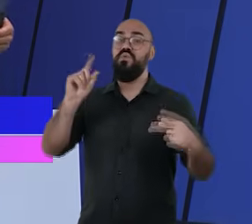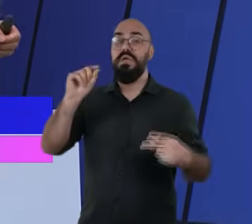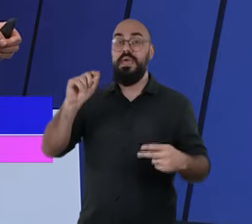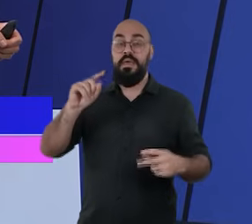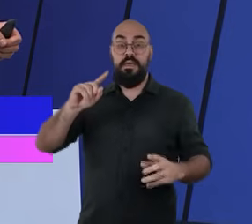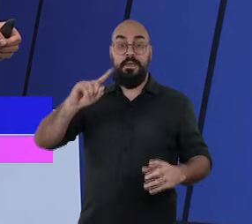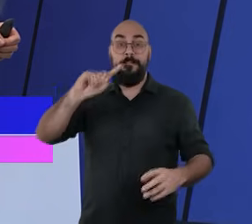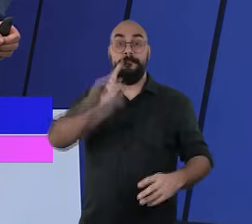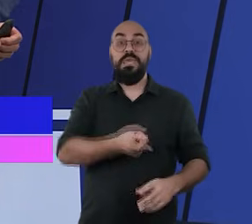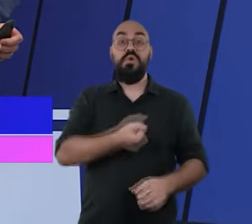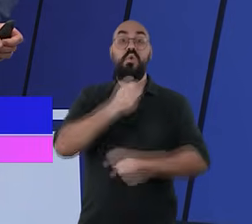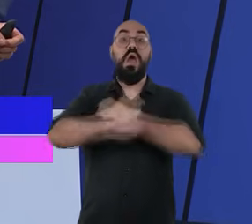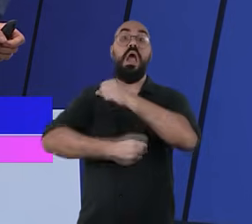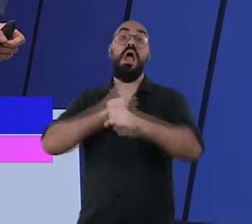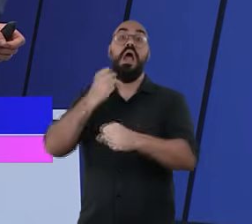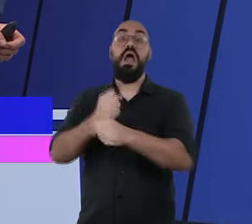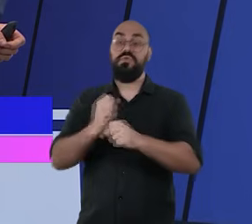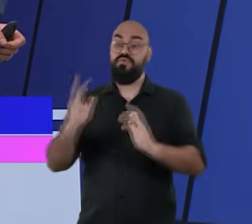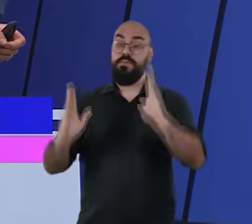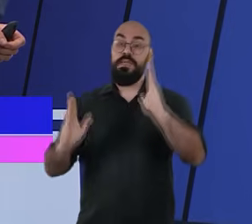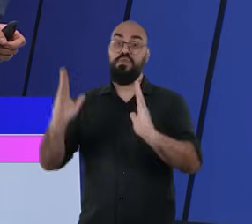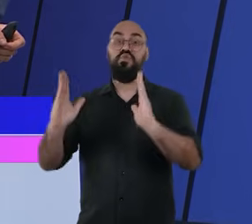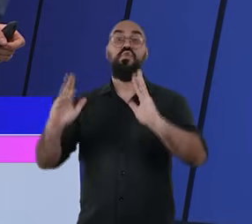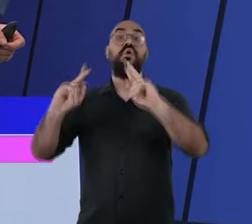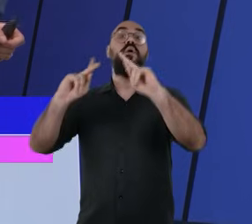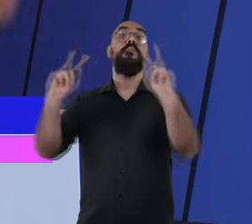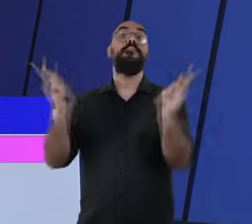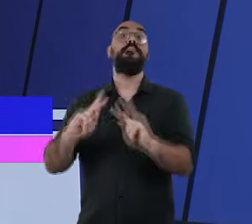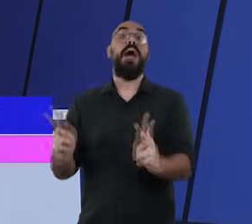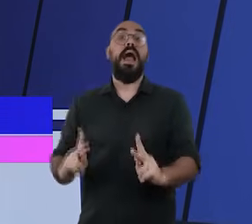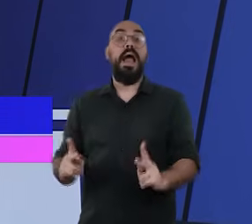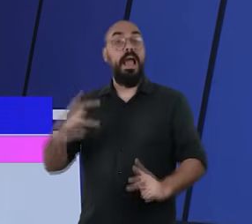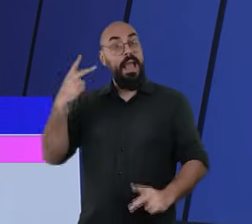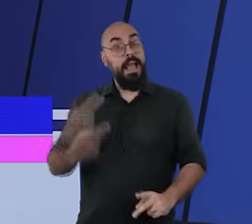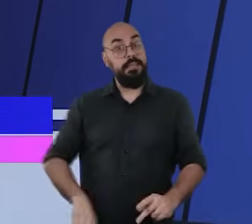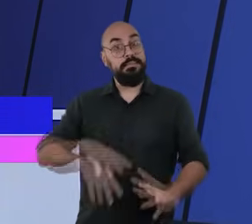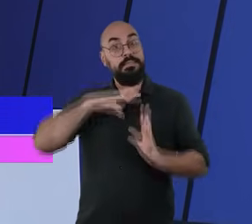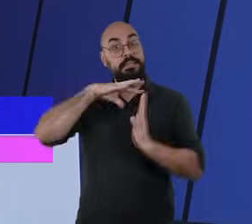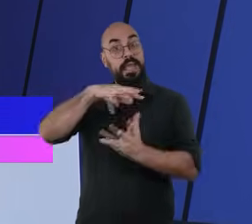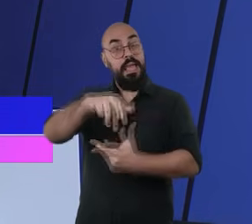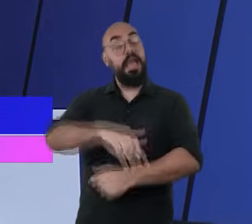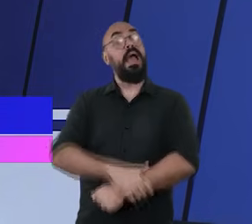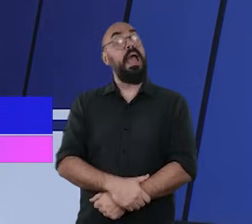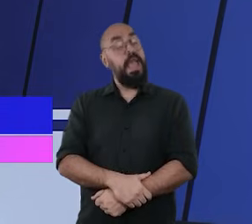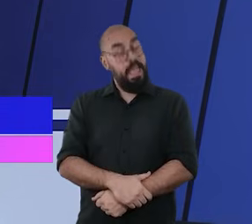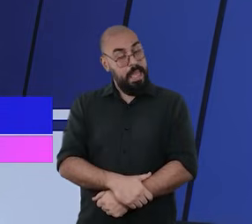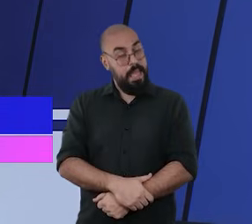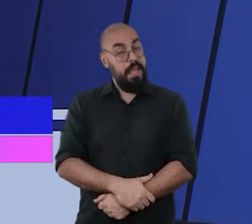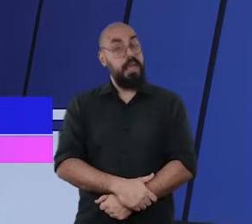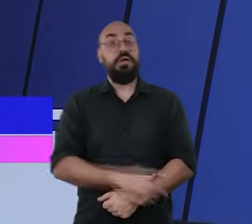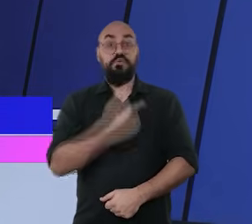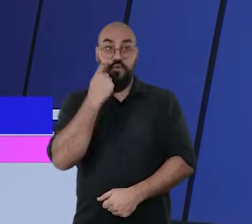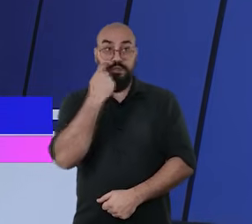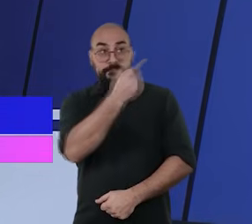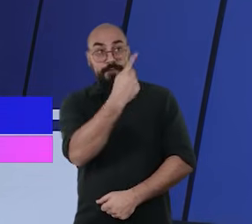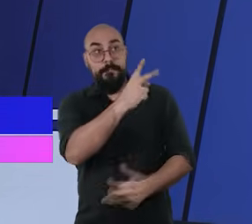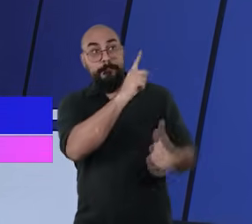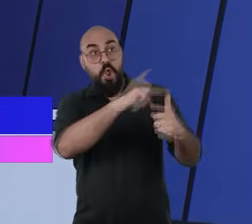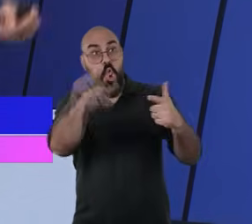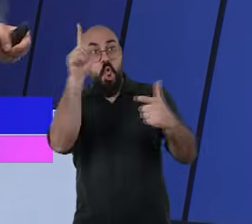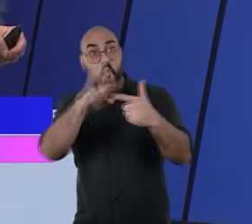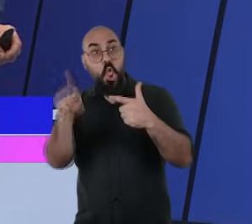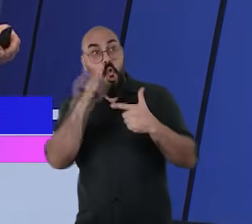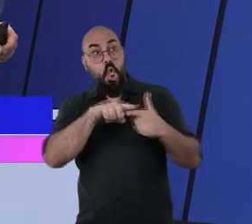Terra. Ou seja, esse mundo que está melhorando, para essas pessoas, é porque estaremos chegando nesses 1000